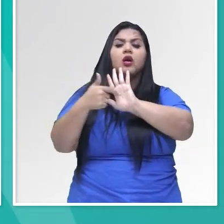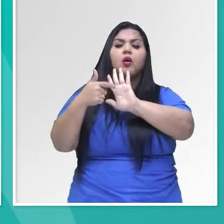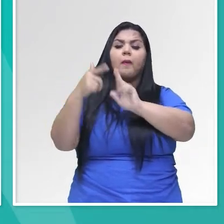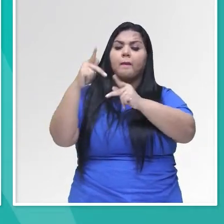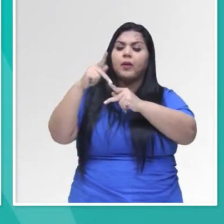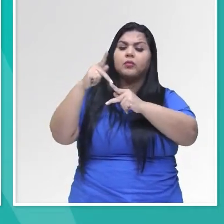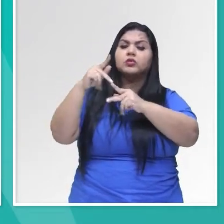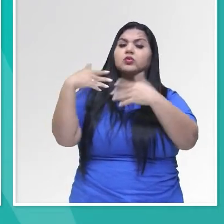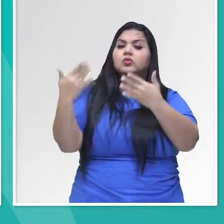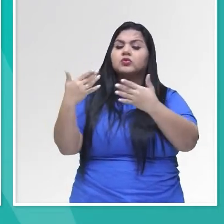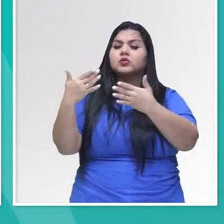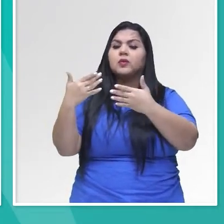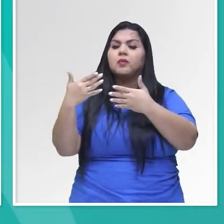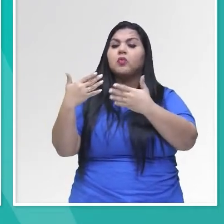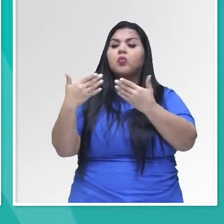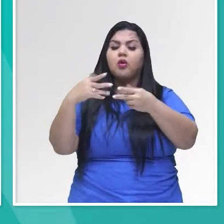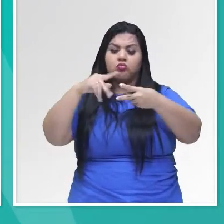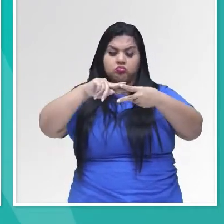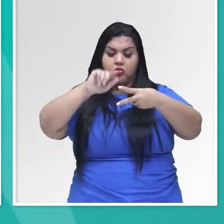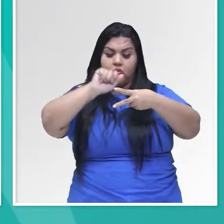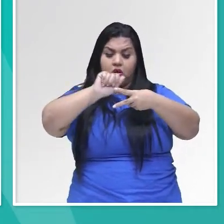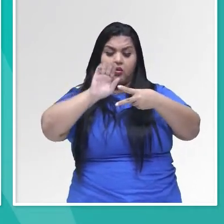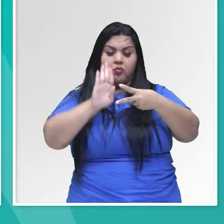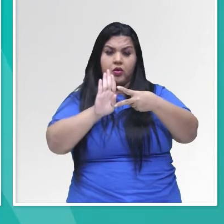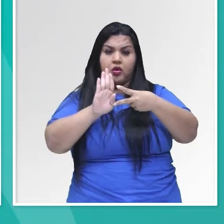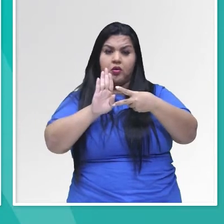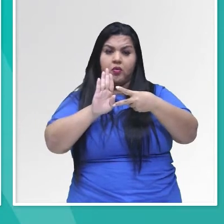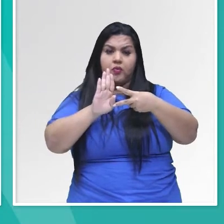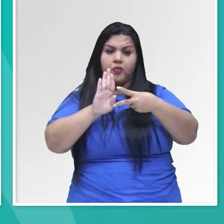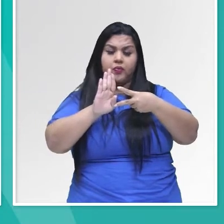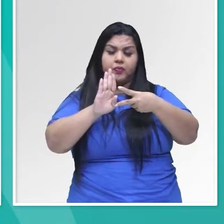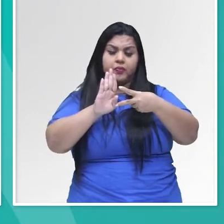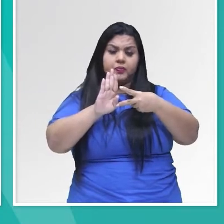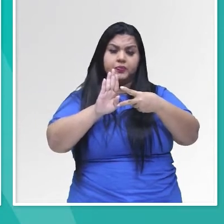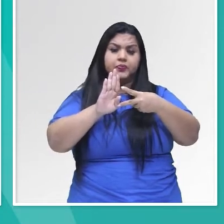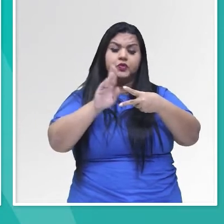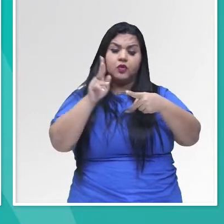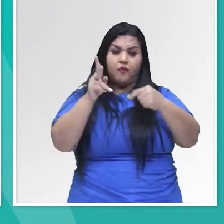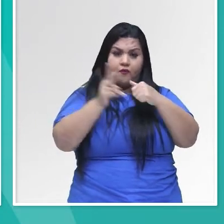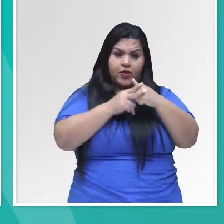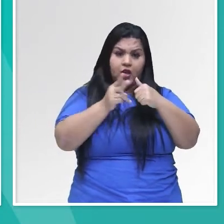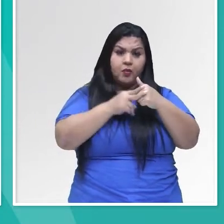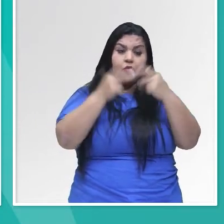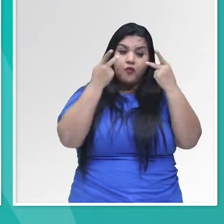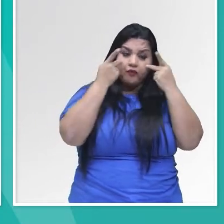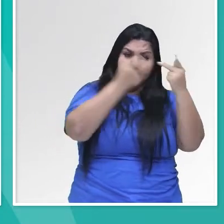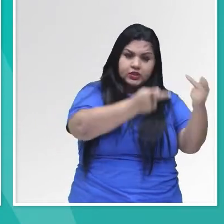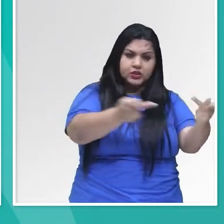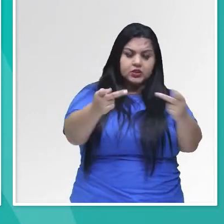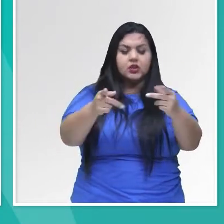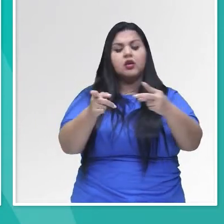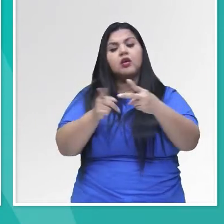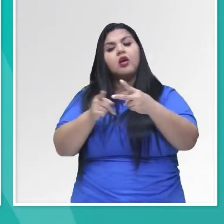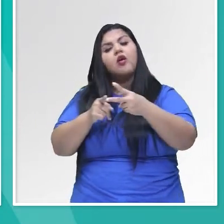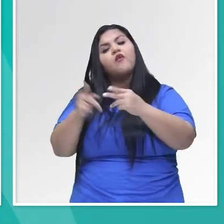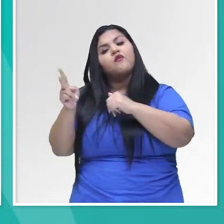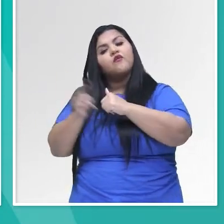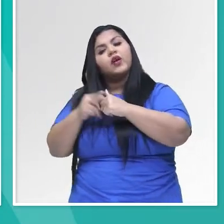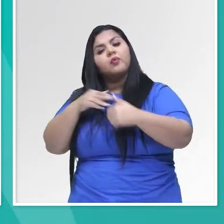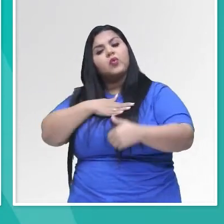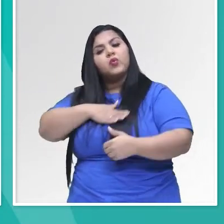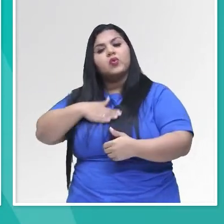qual dos dois pedem preposição? O verbo visitar ou o verbo gostar?